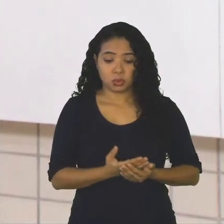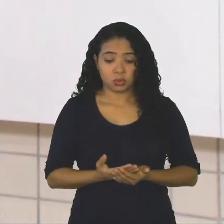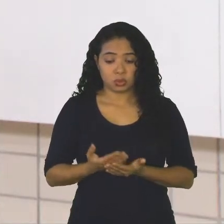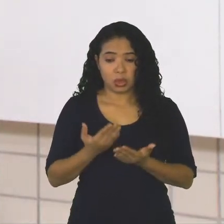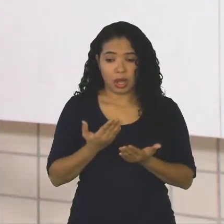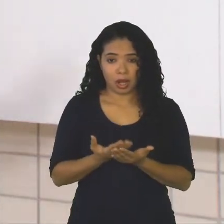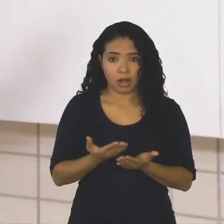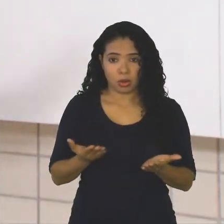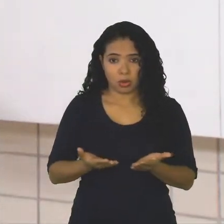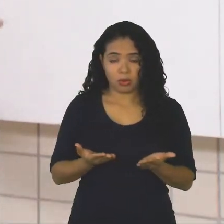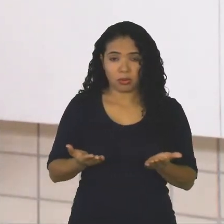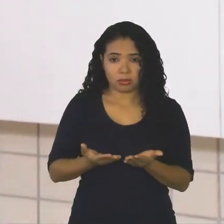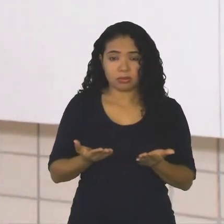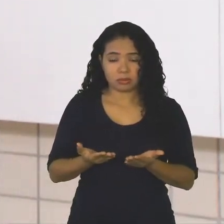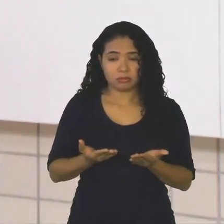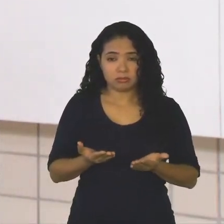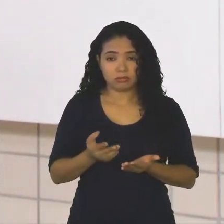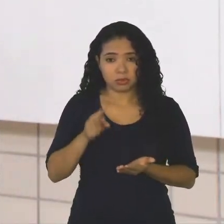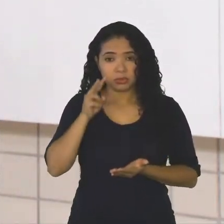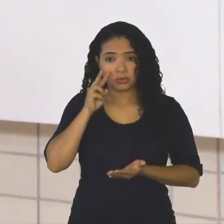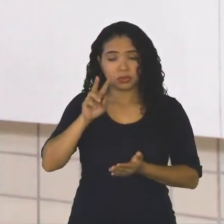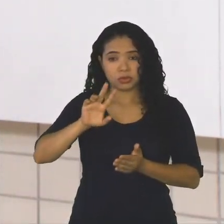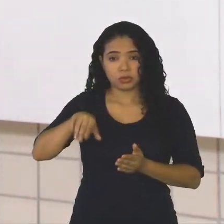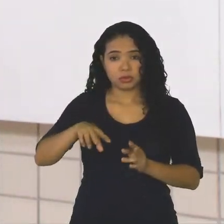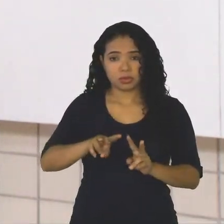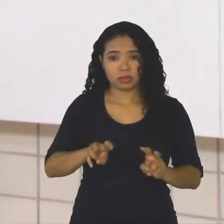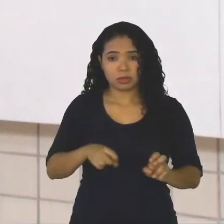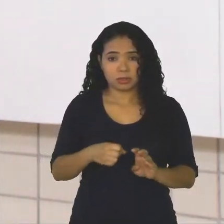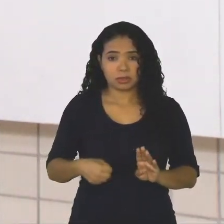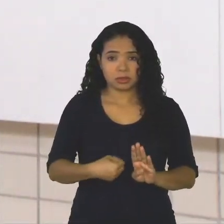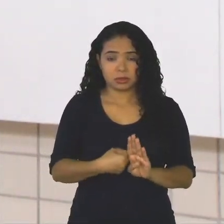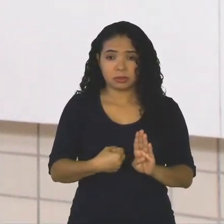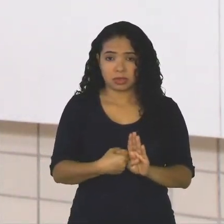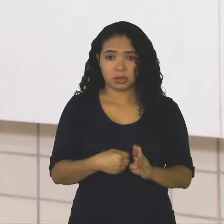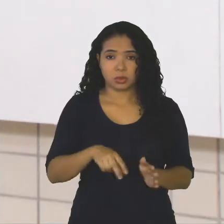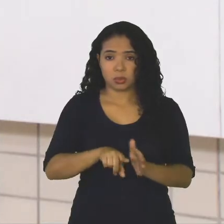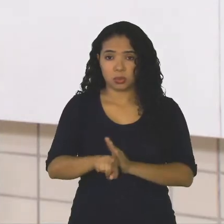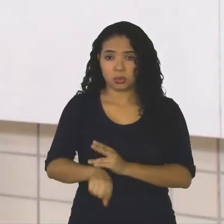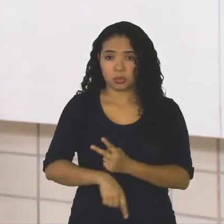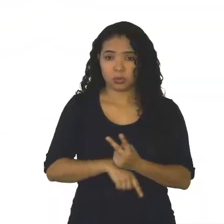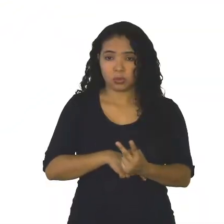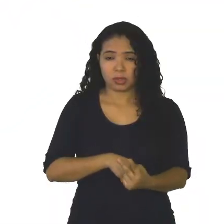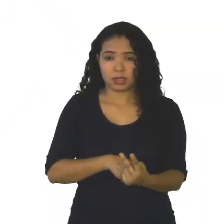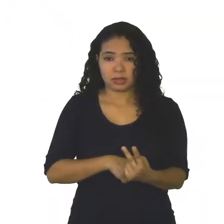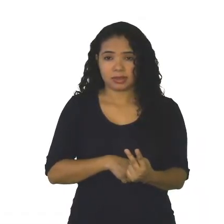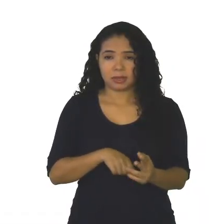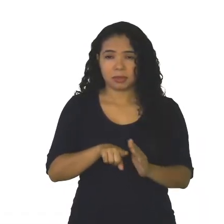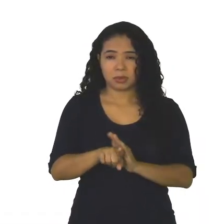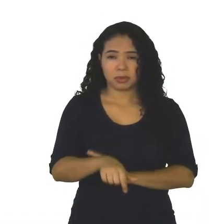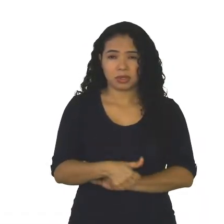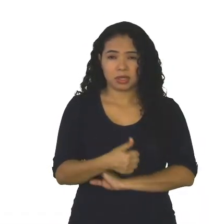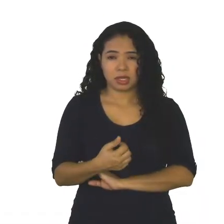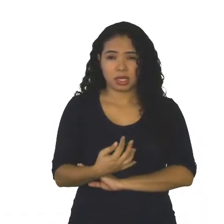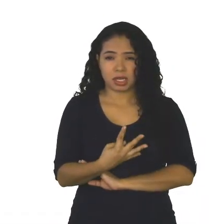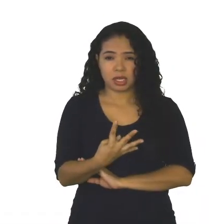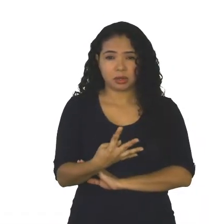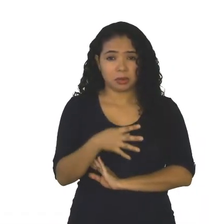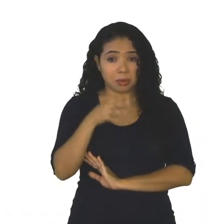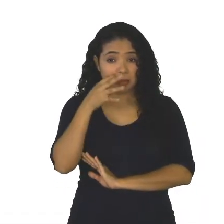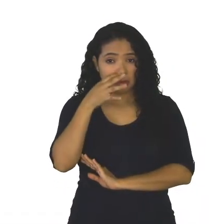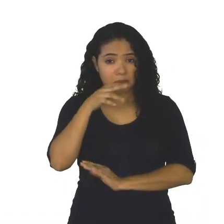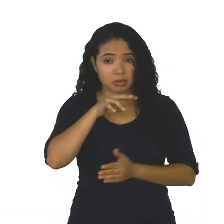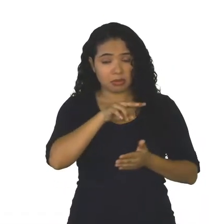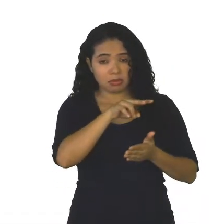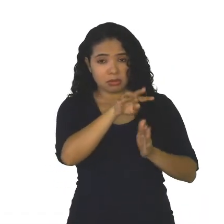agora nessa aula sobre substantivo. Nós temos a questão 14, que ela fala o seguinte: observe o